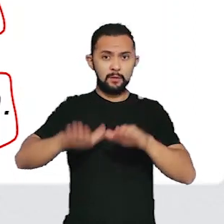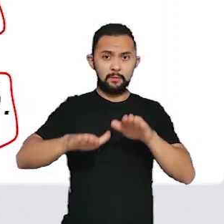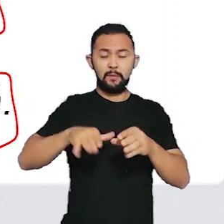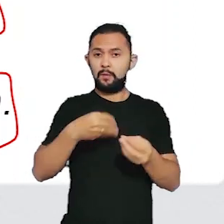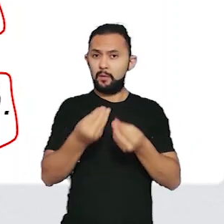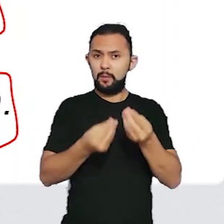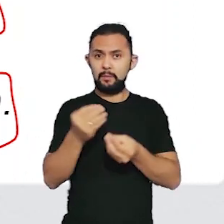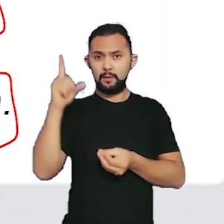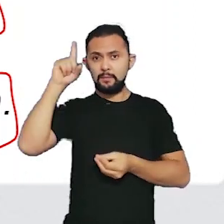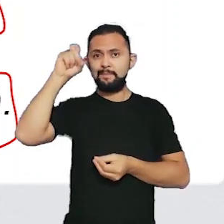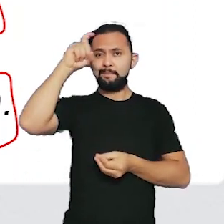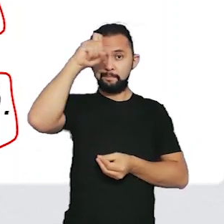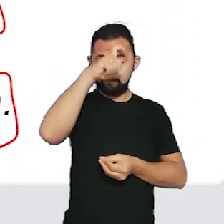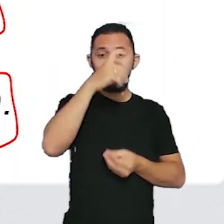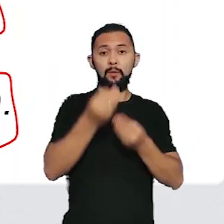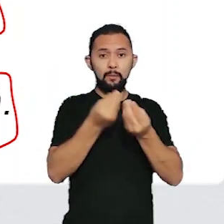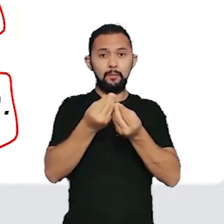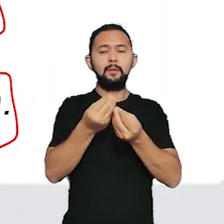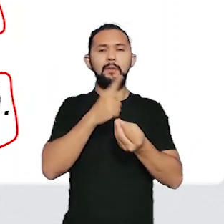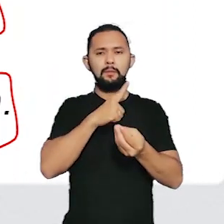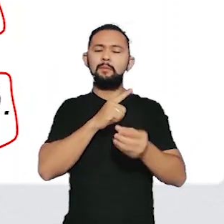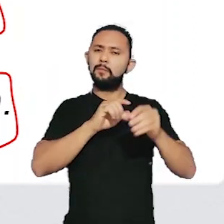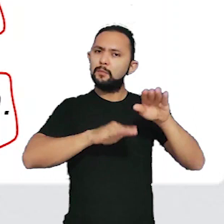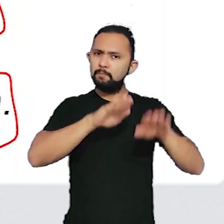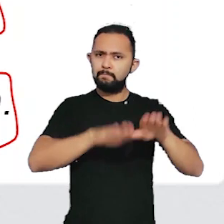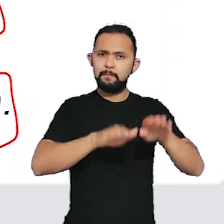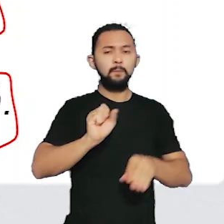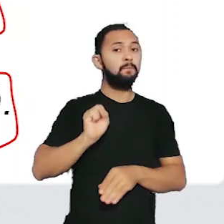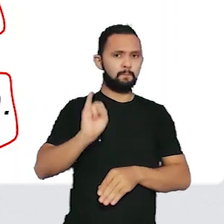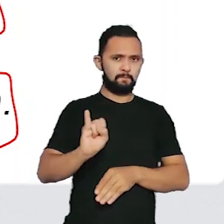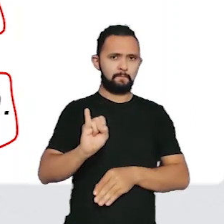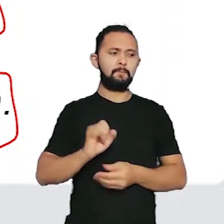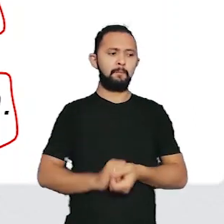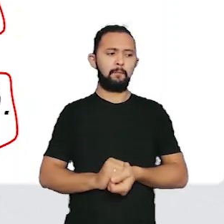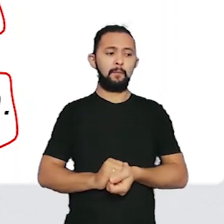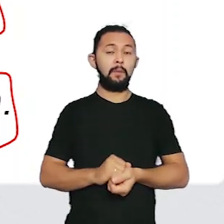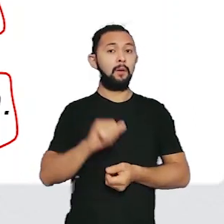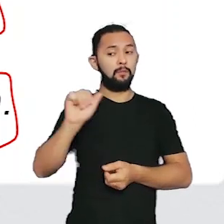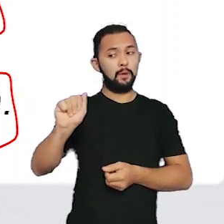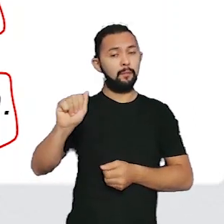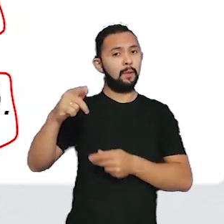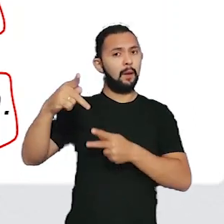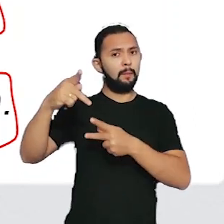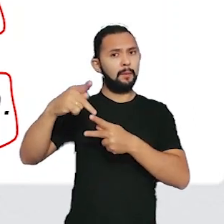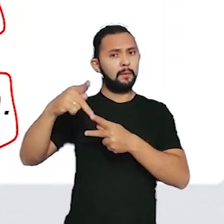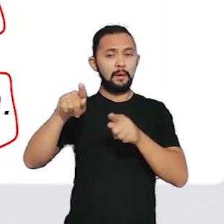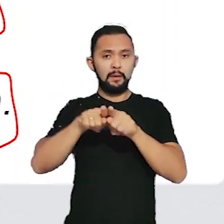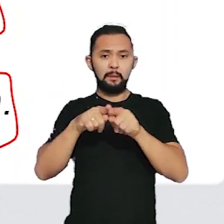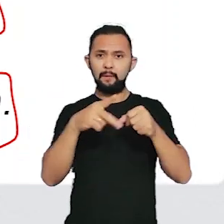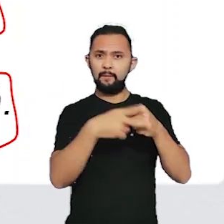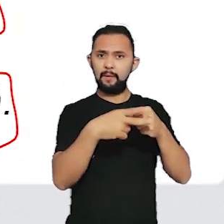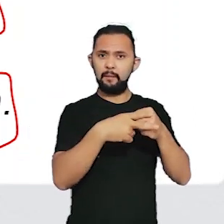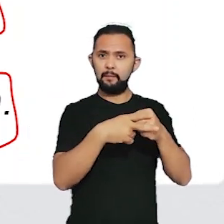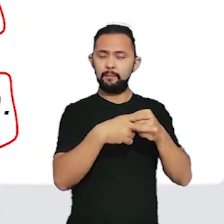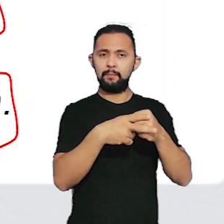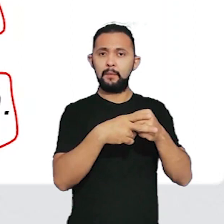mais difíceis, tá? Onde eu tenho aqui, no caso, a preposição mais o verbo no infinitivo é a